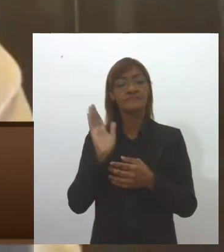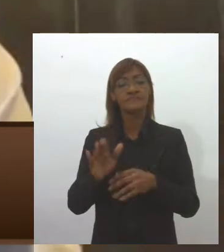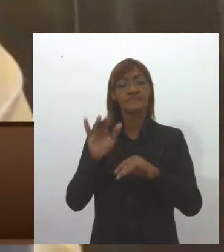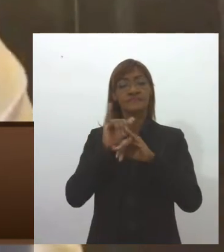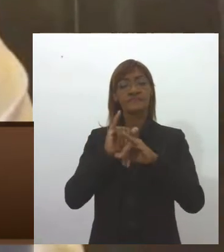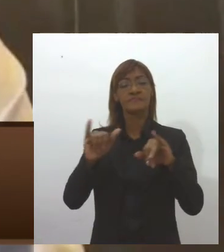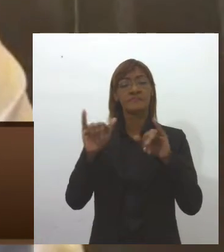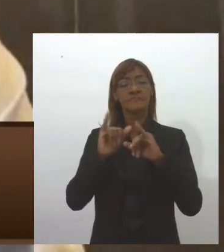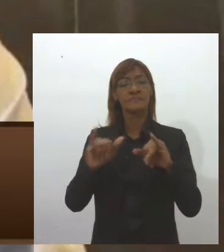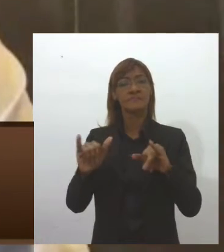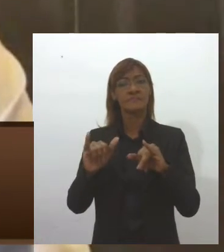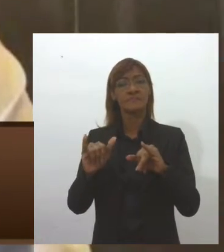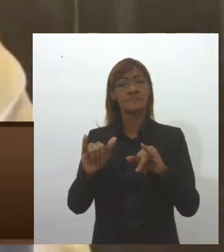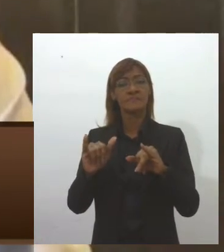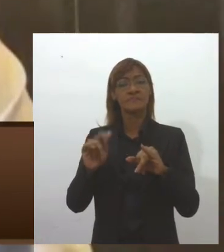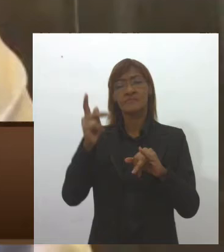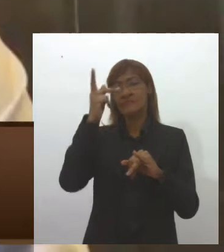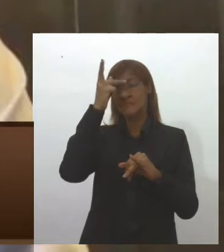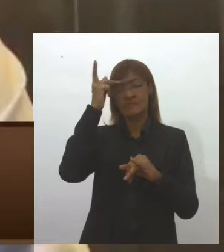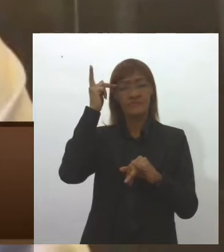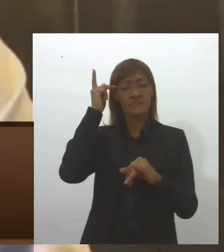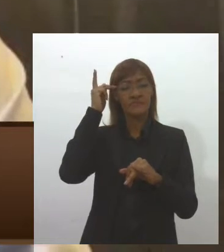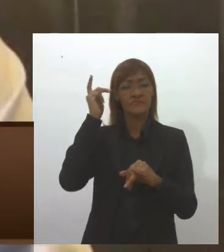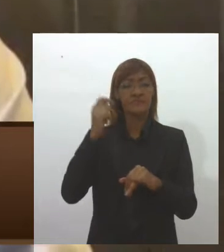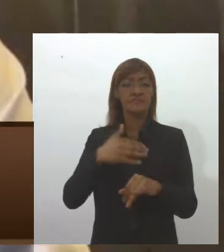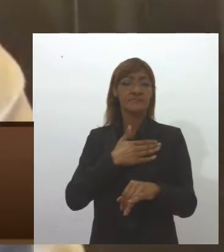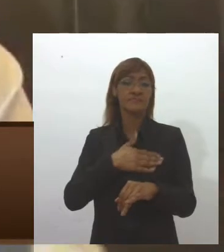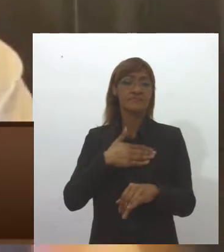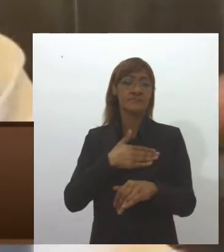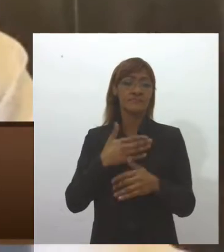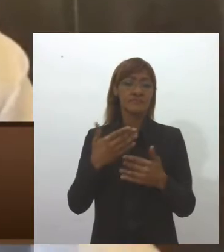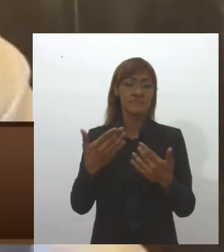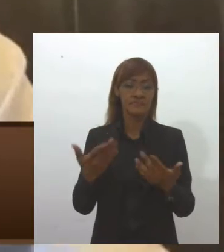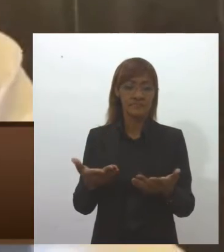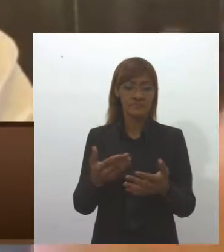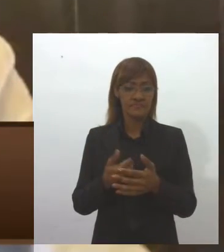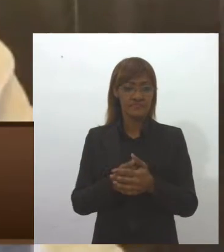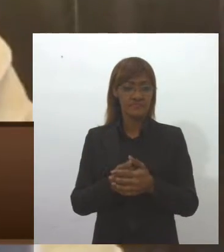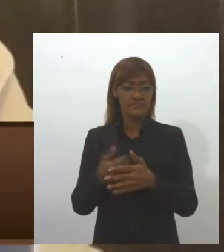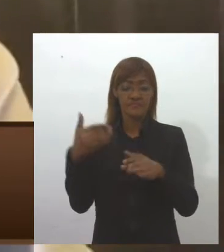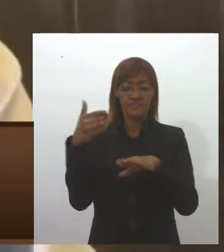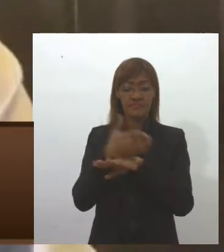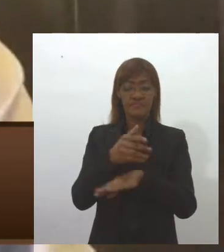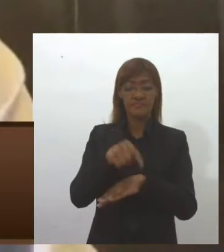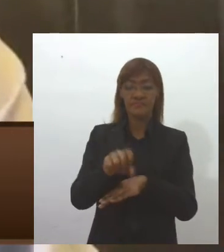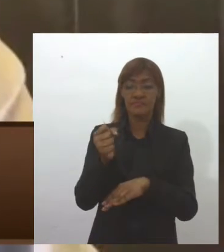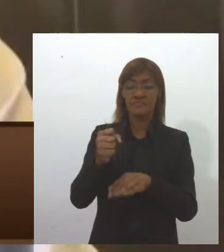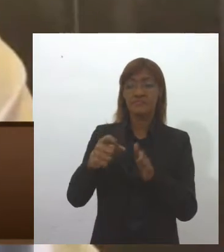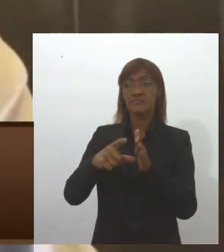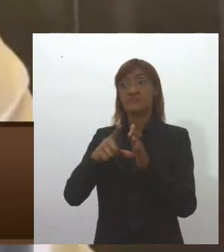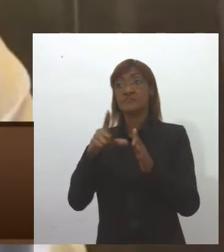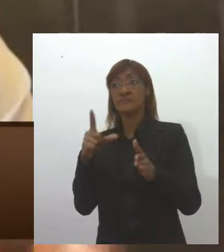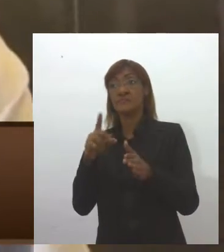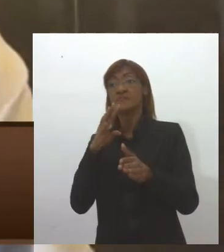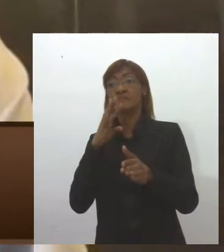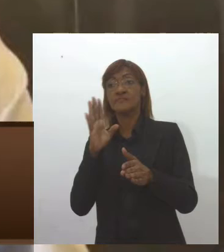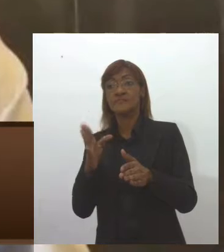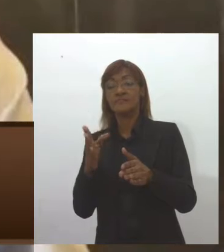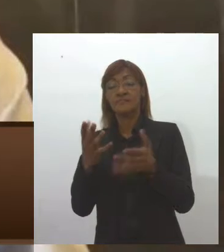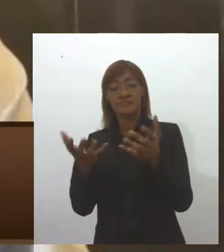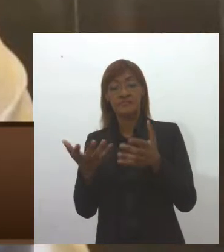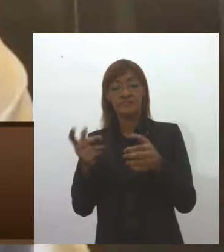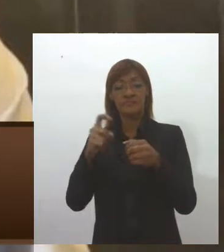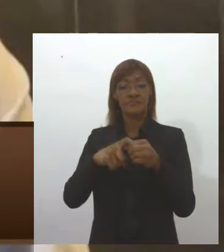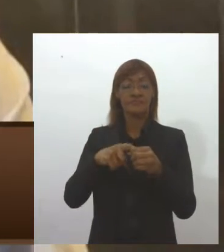pessoas gostam. Hoje, praticamente, quem está vindo para Sergipe é porque já conheceu Sergipe e está voltando. Então,